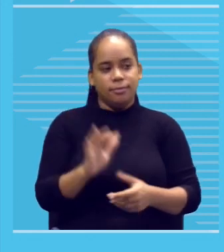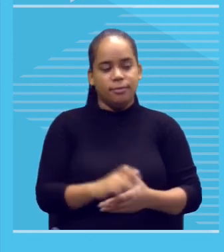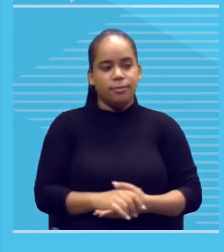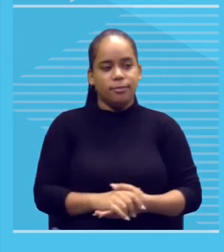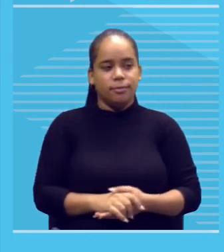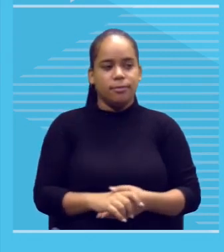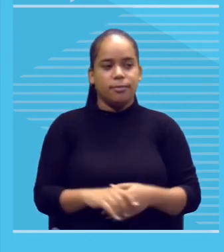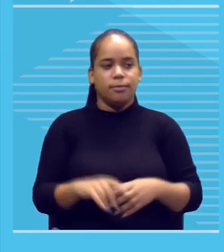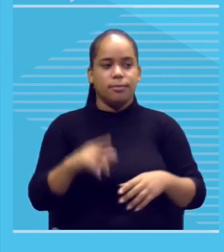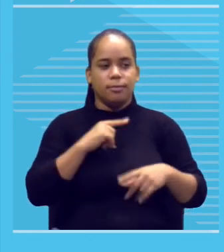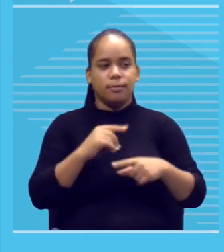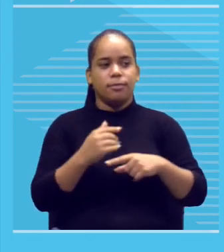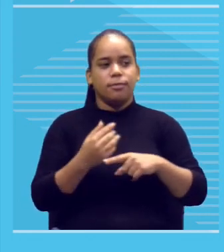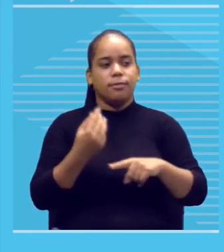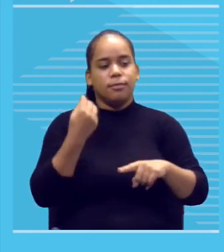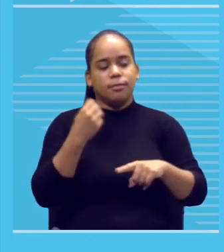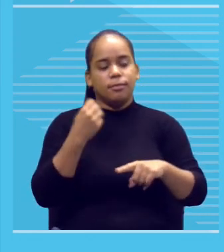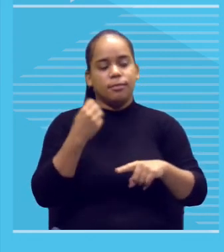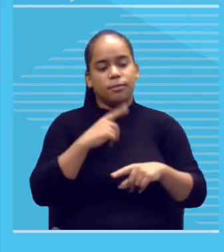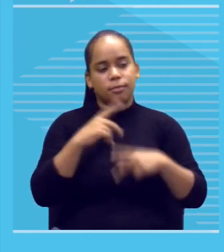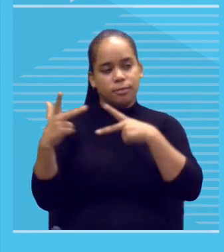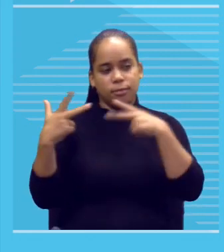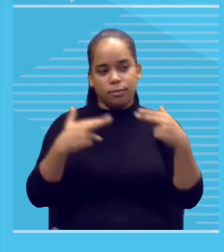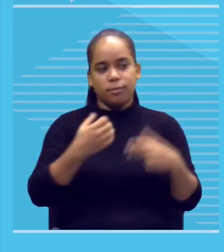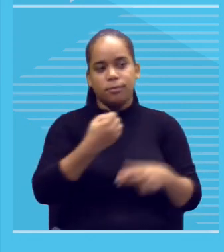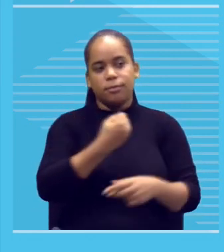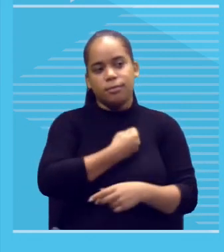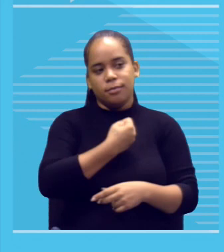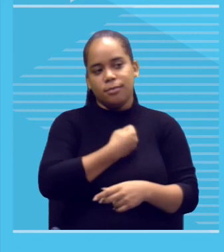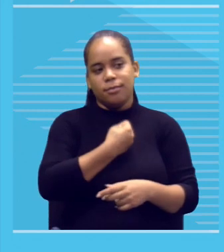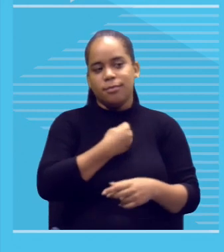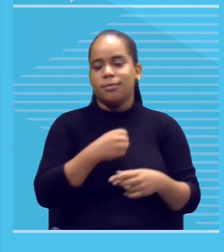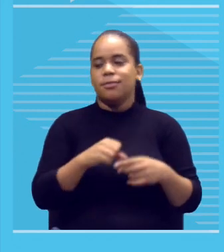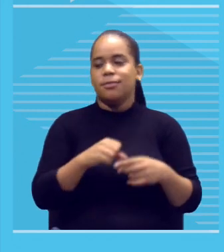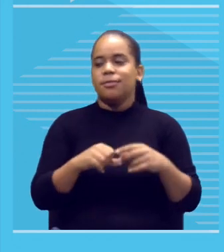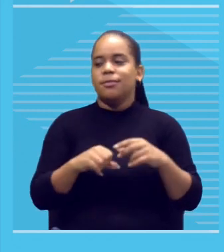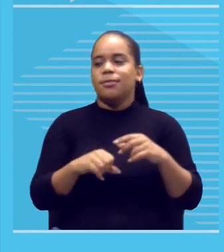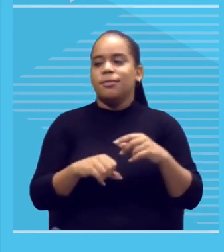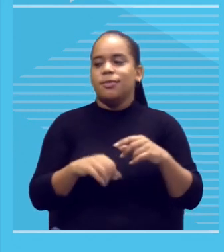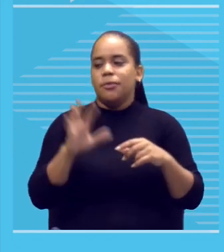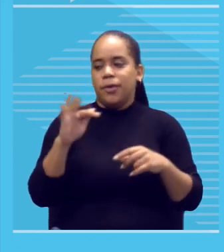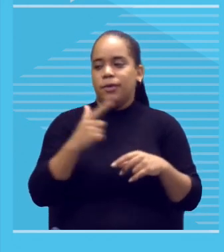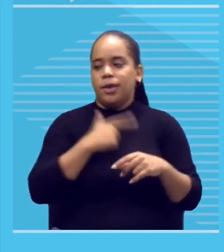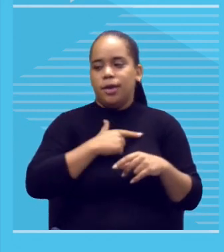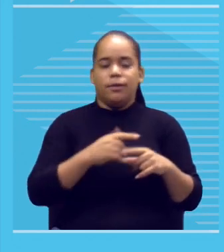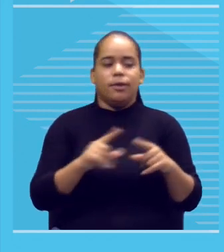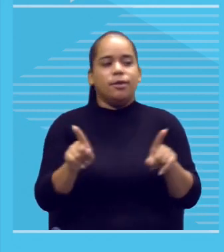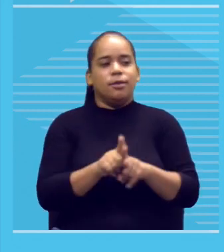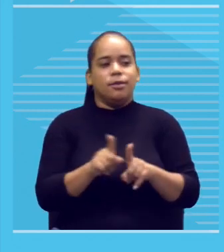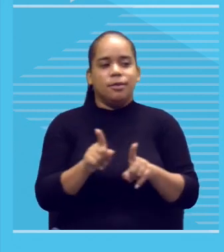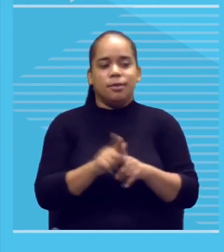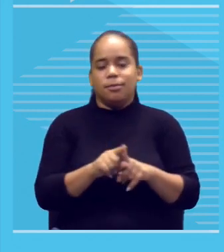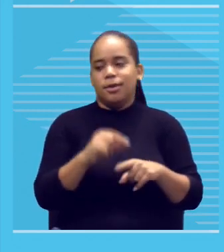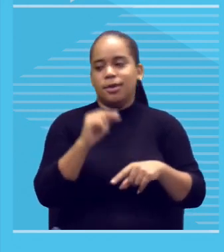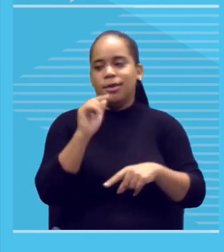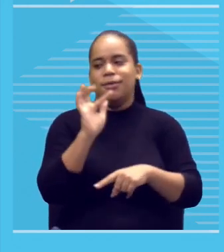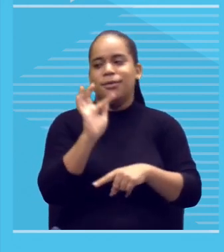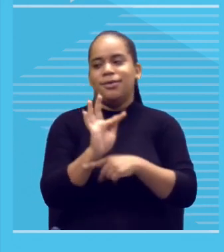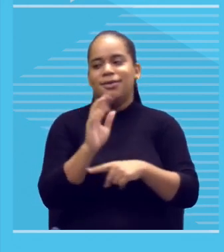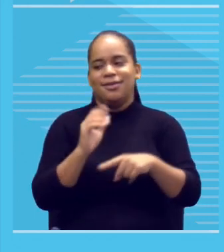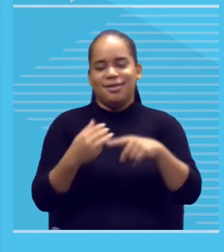terça parte Opa a terça parte do mesmo número né F sobre 3 olha aí